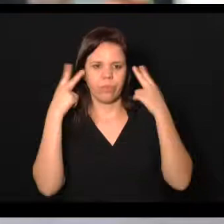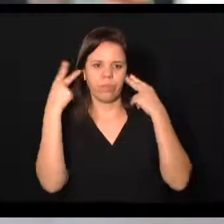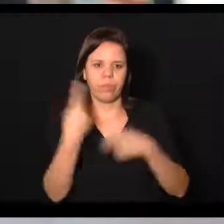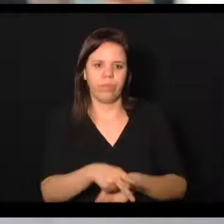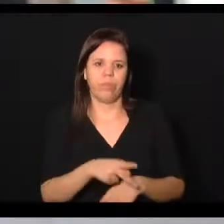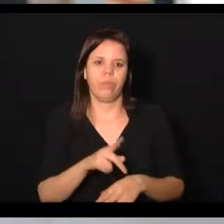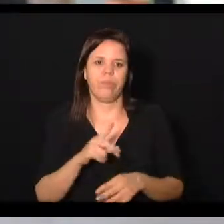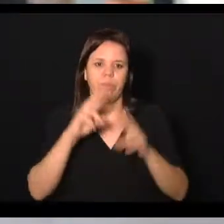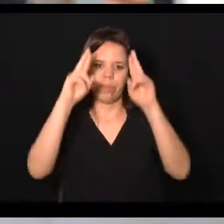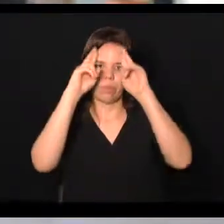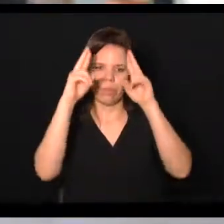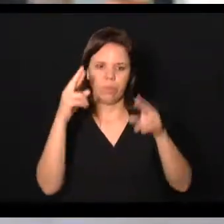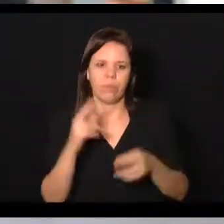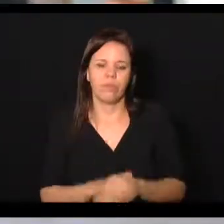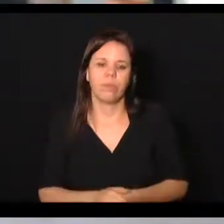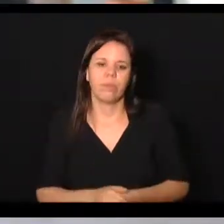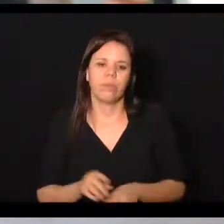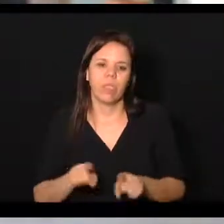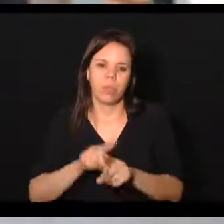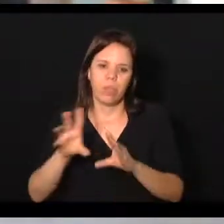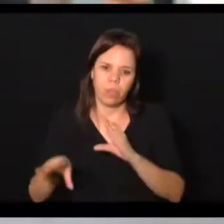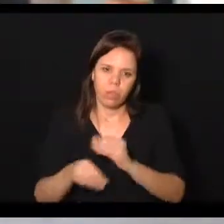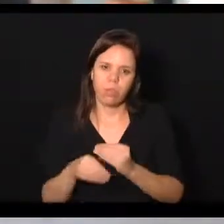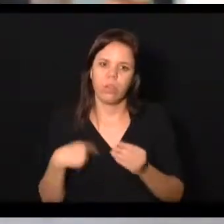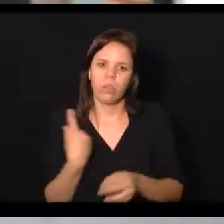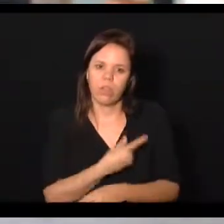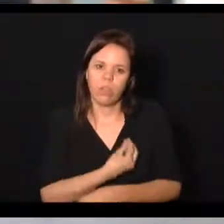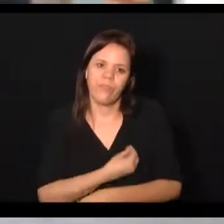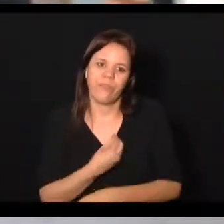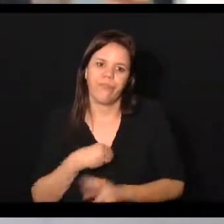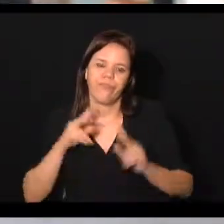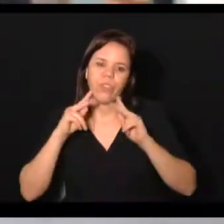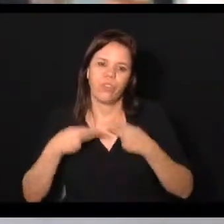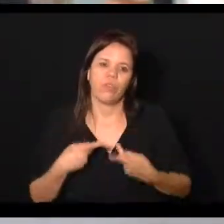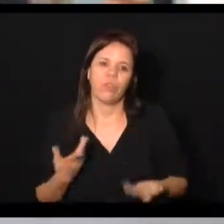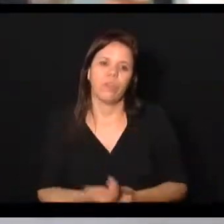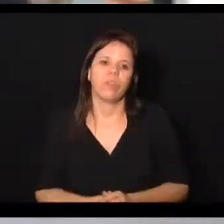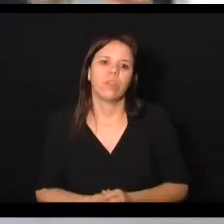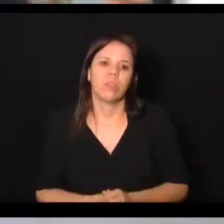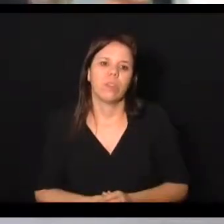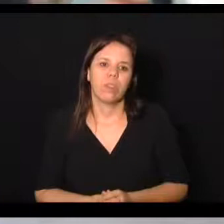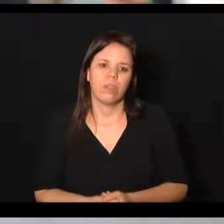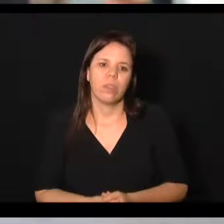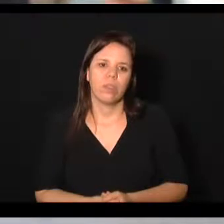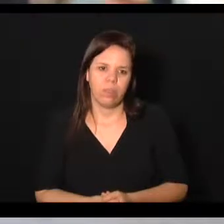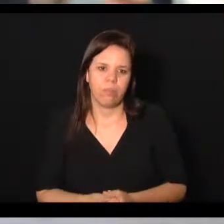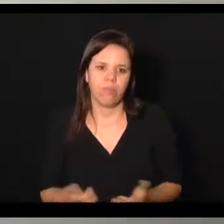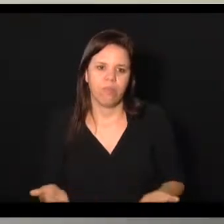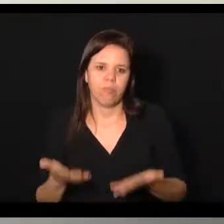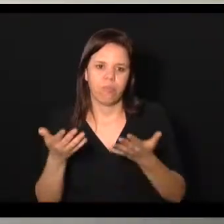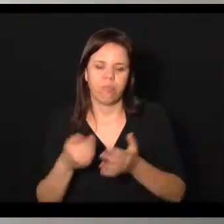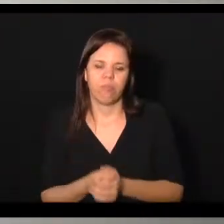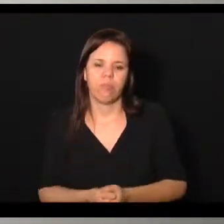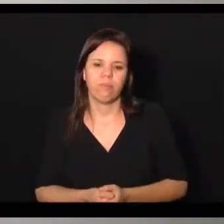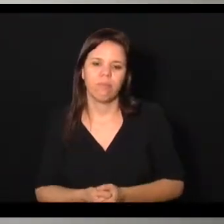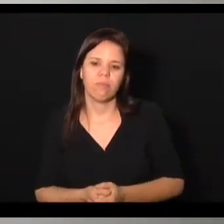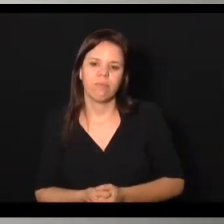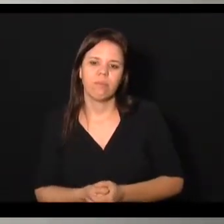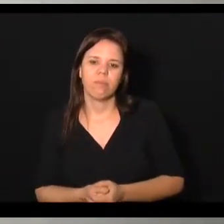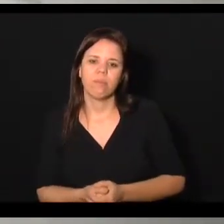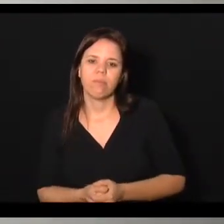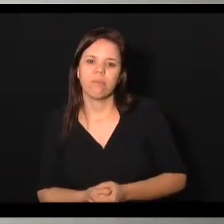consegue respeitar essa natureza e incluir eles na nossa realidade, que é a tal da humanização positiva.